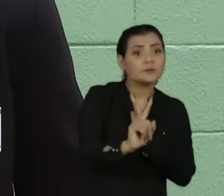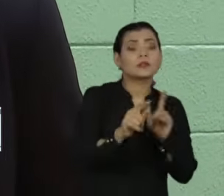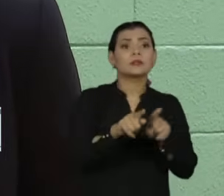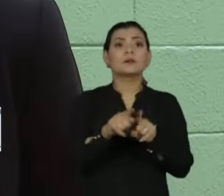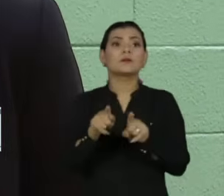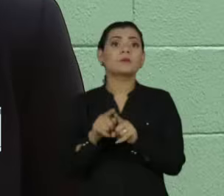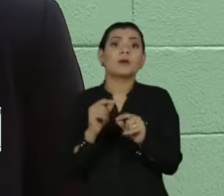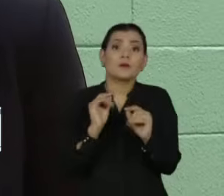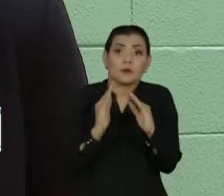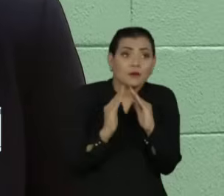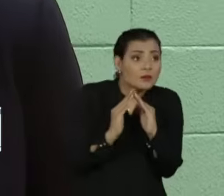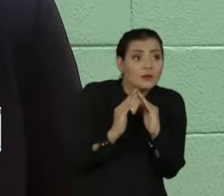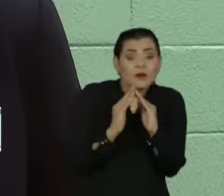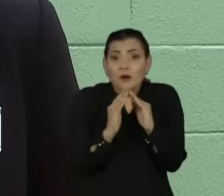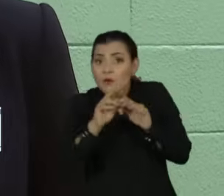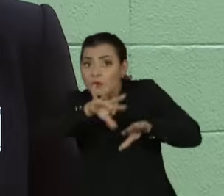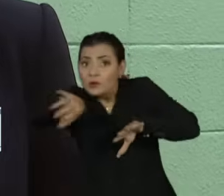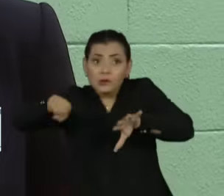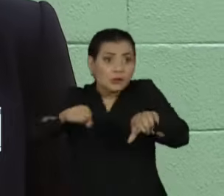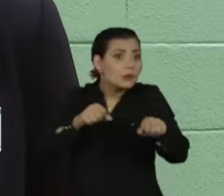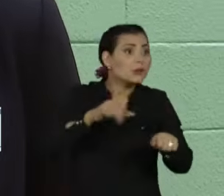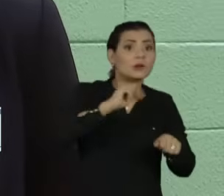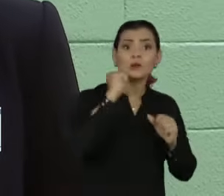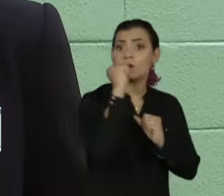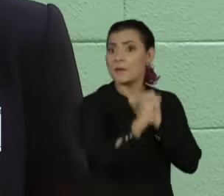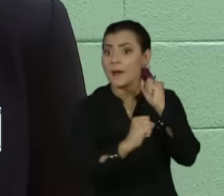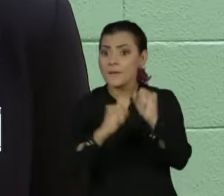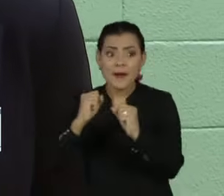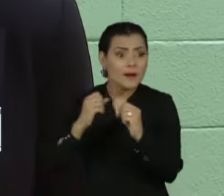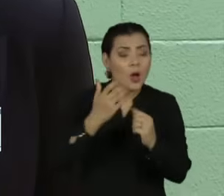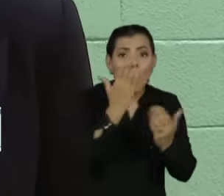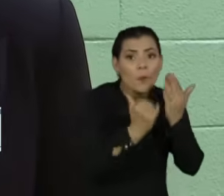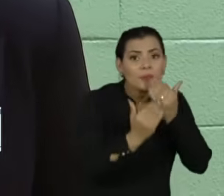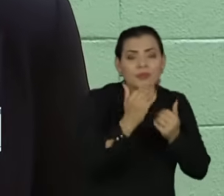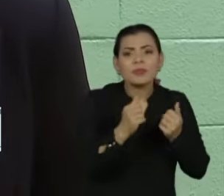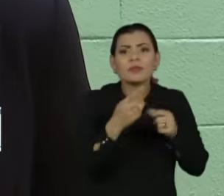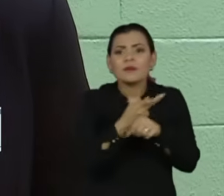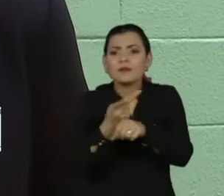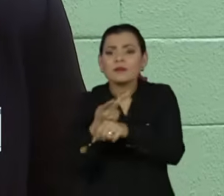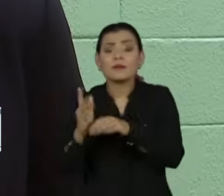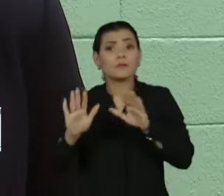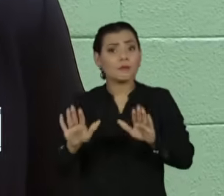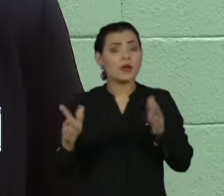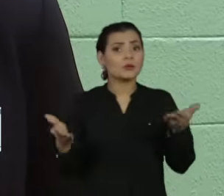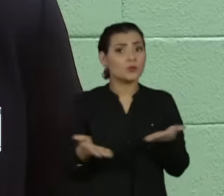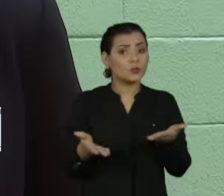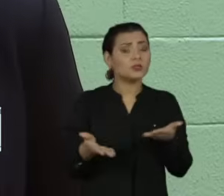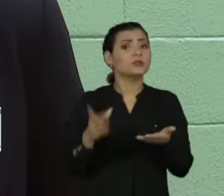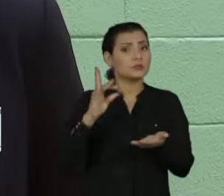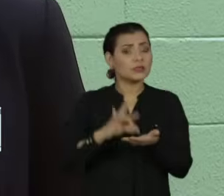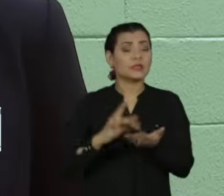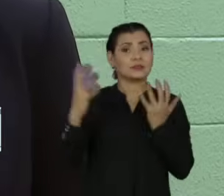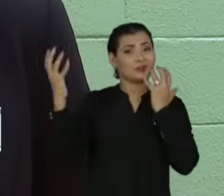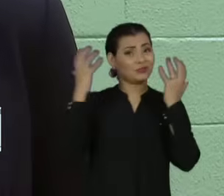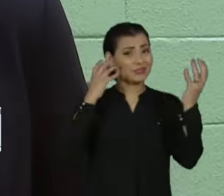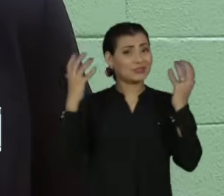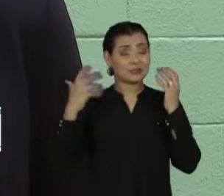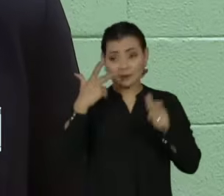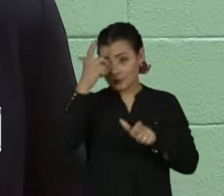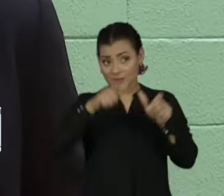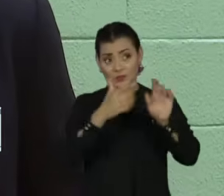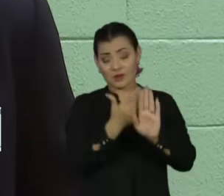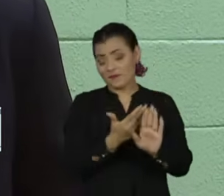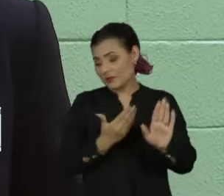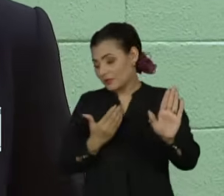se embrenhavam nas matas por longos períodos. Hoje, além da pandemia, pode afetar aqueles que ficam afastados em razão